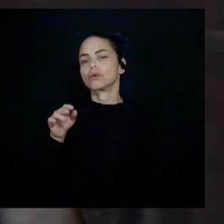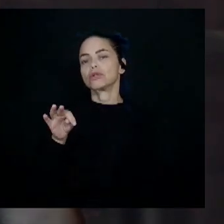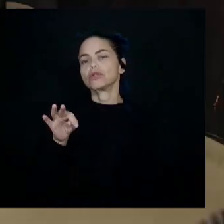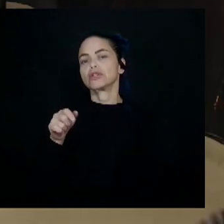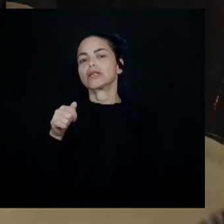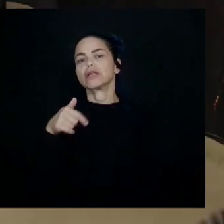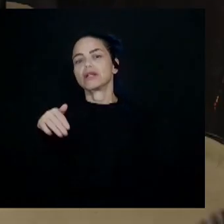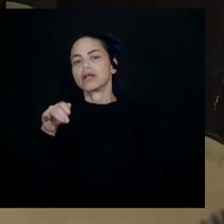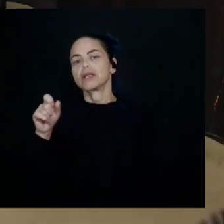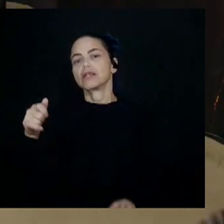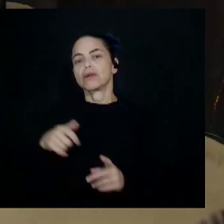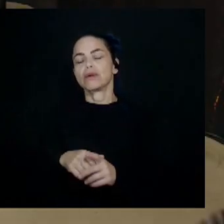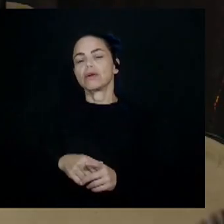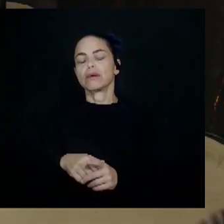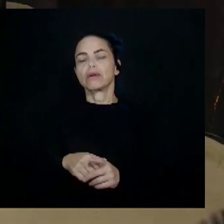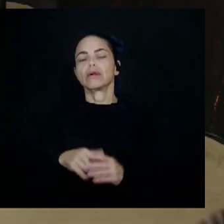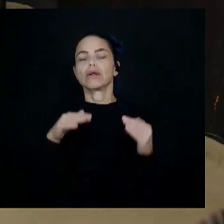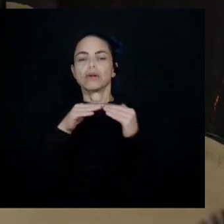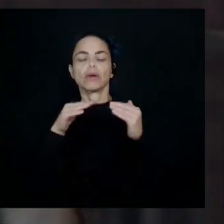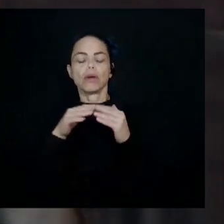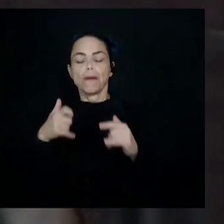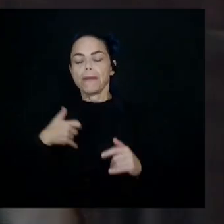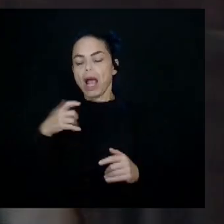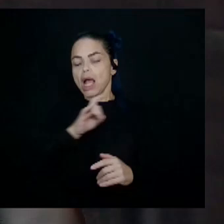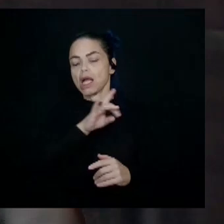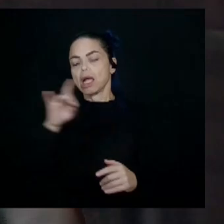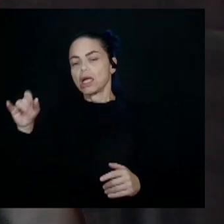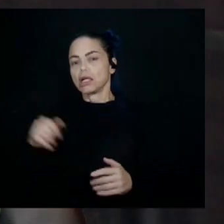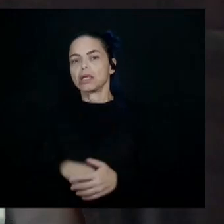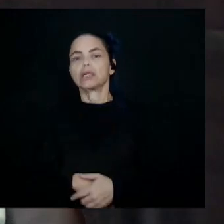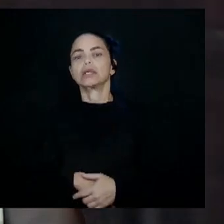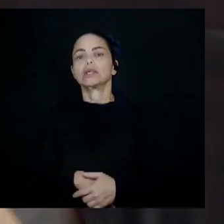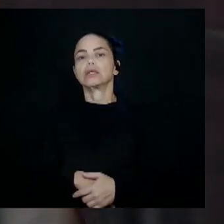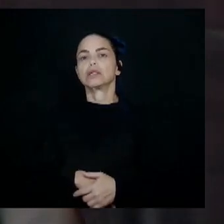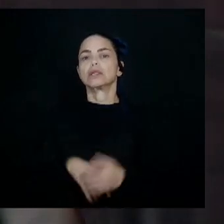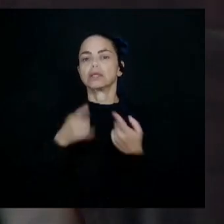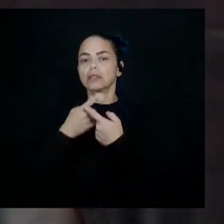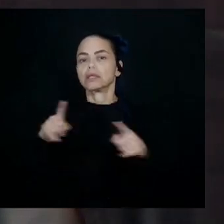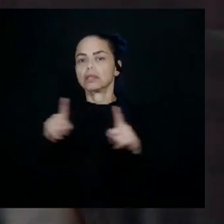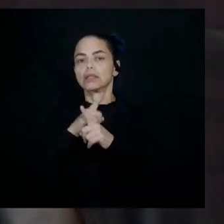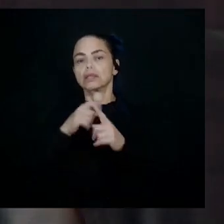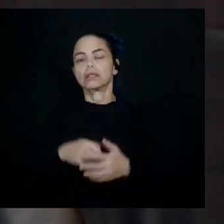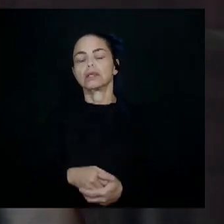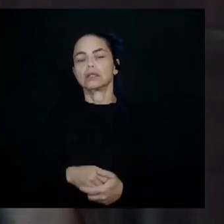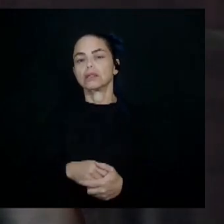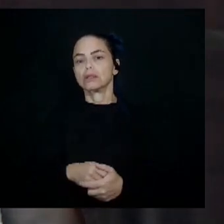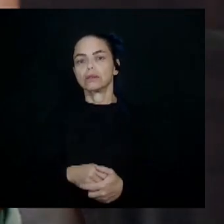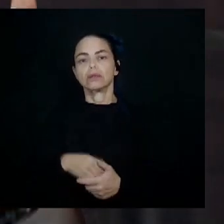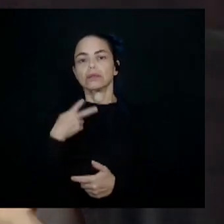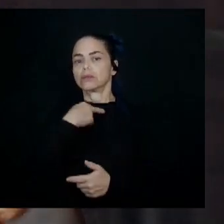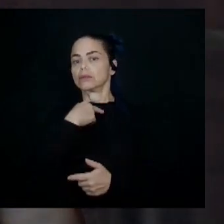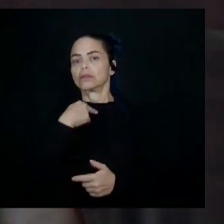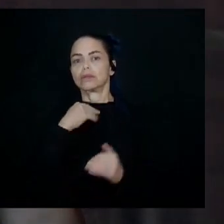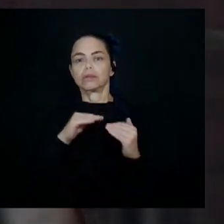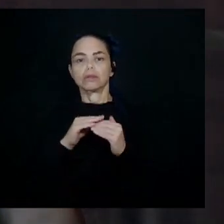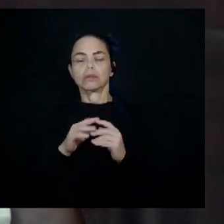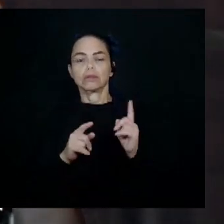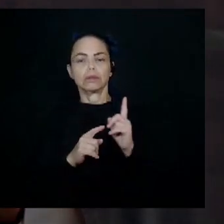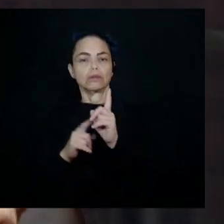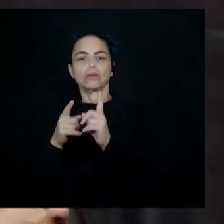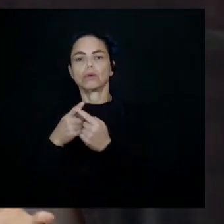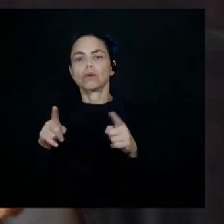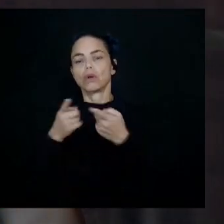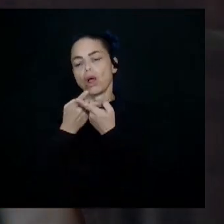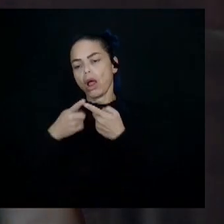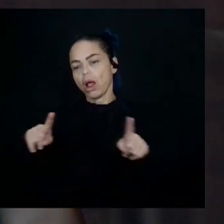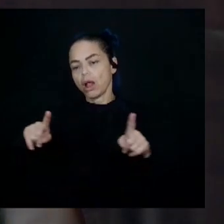faixa etária. Exatamente. E as músicas têm que ser adequadas também. Não pode expor num churrasco, num